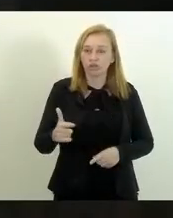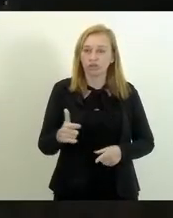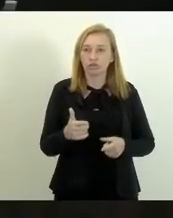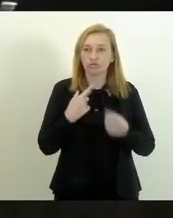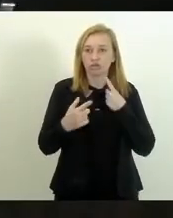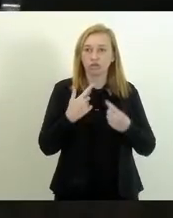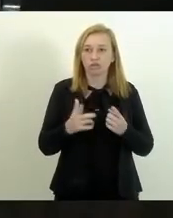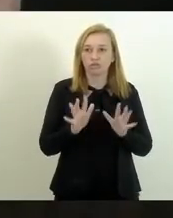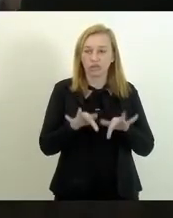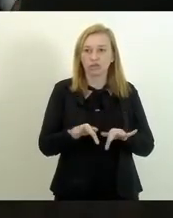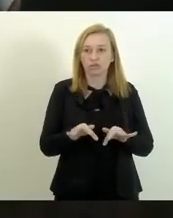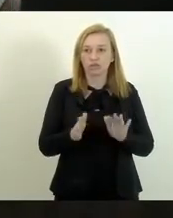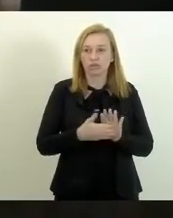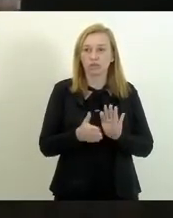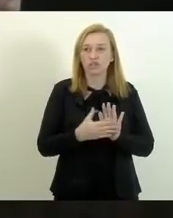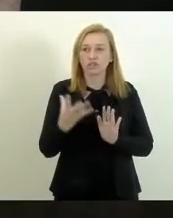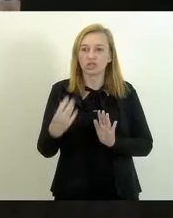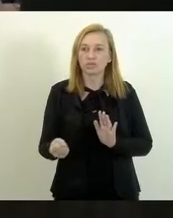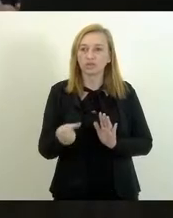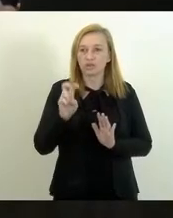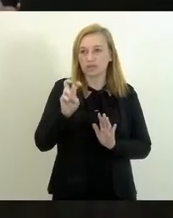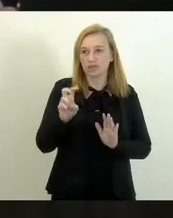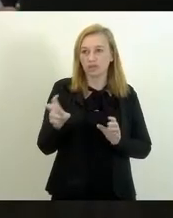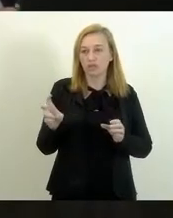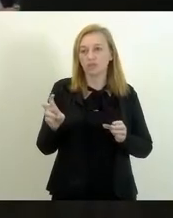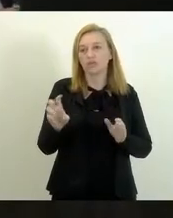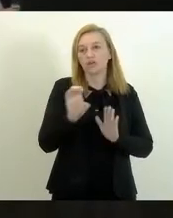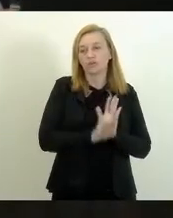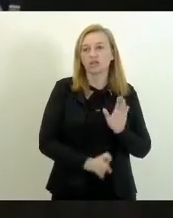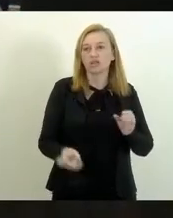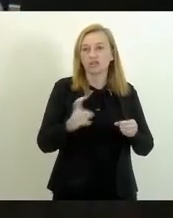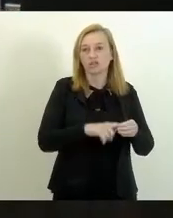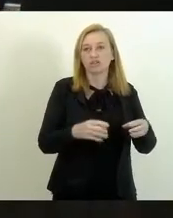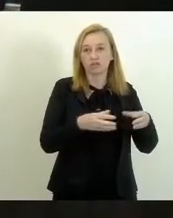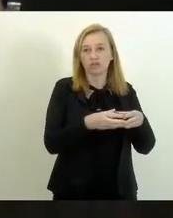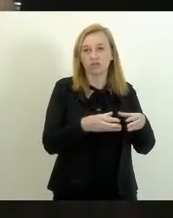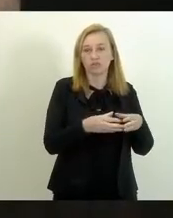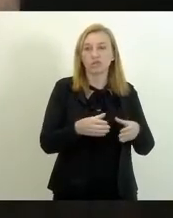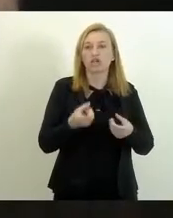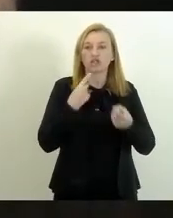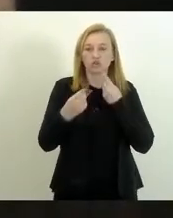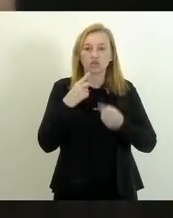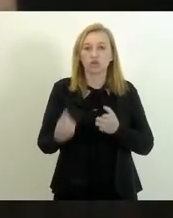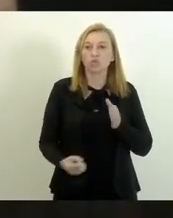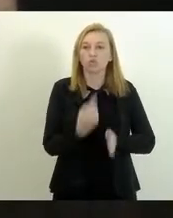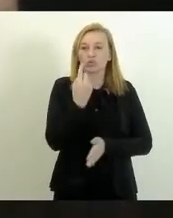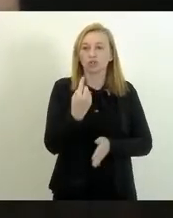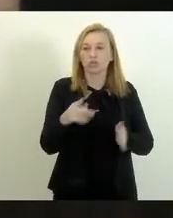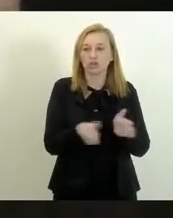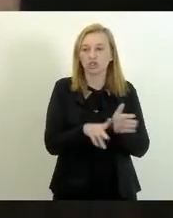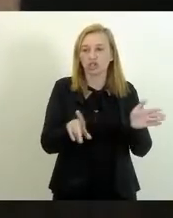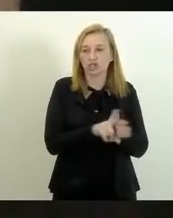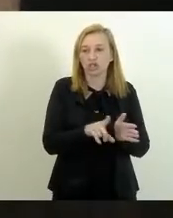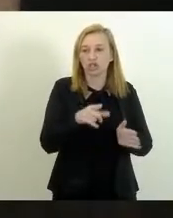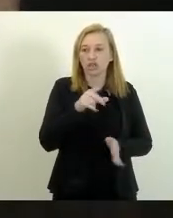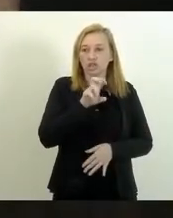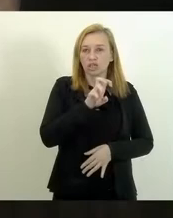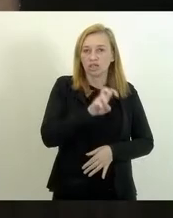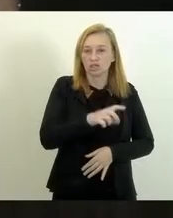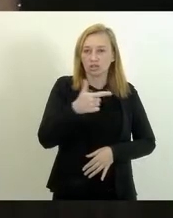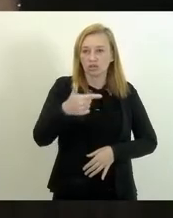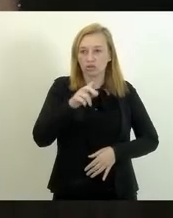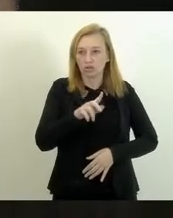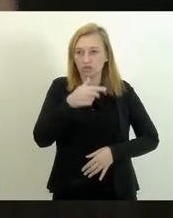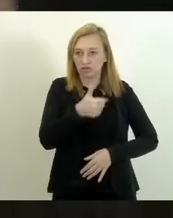discutir, encerra a discussão. O presente proposta recebeu 5 emendas e retorna às comissões. Em discussão única, projeto de resolução 528-2021,